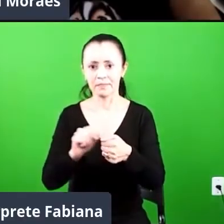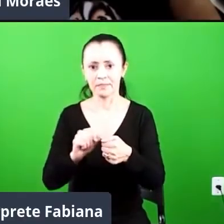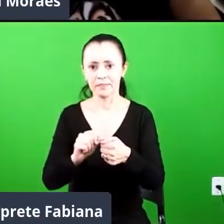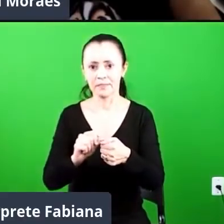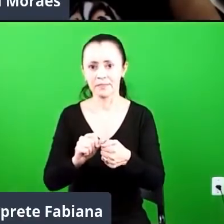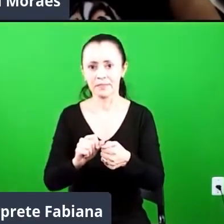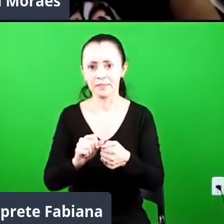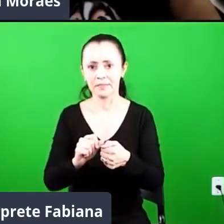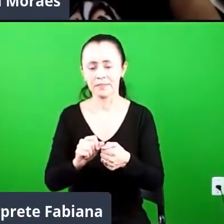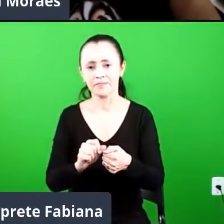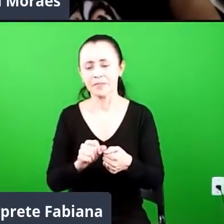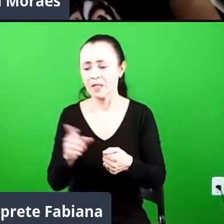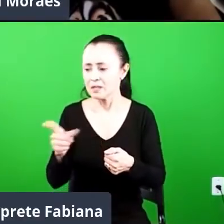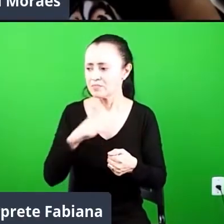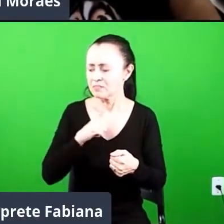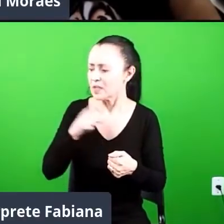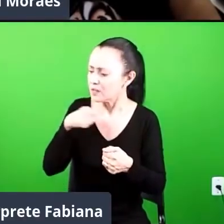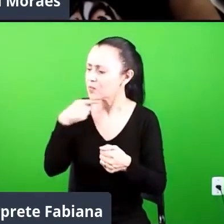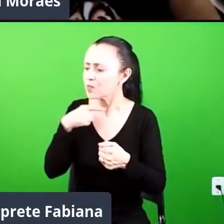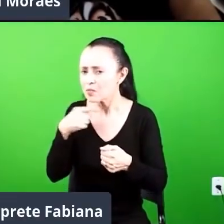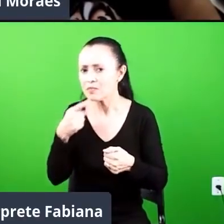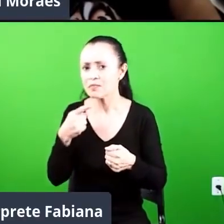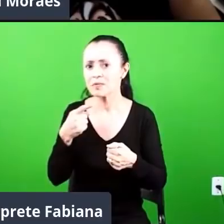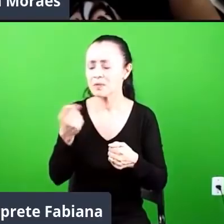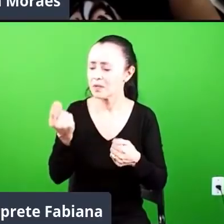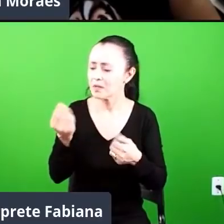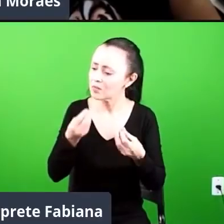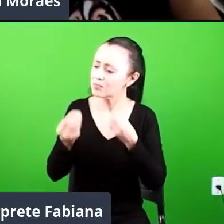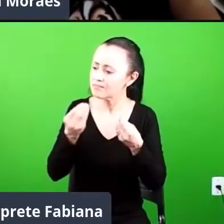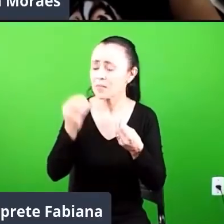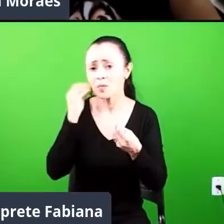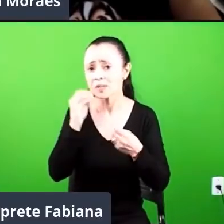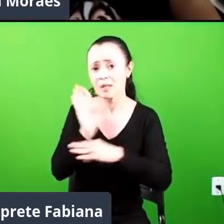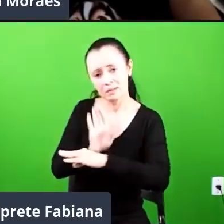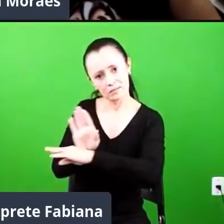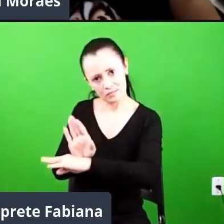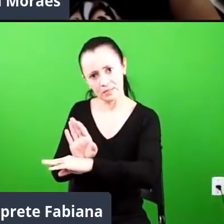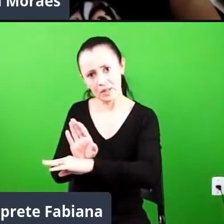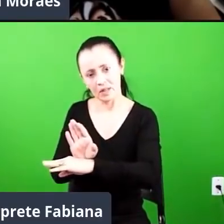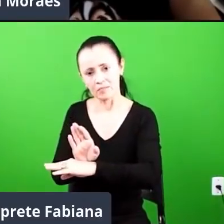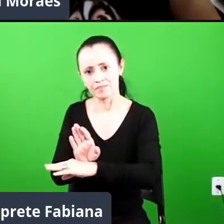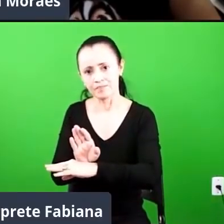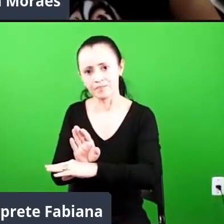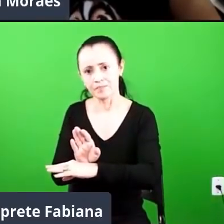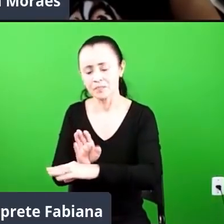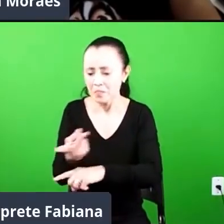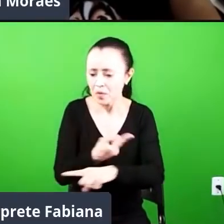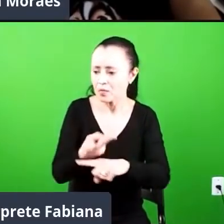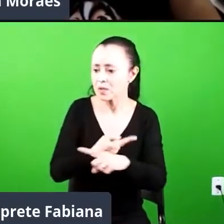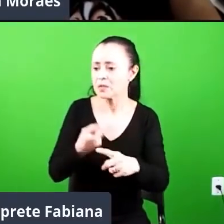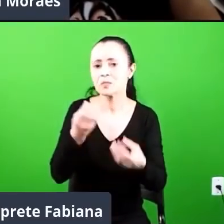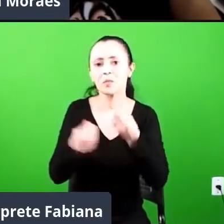surgindo alguma dúvida, para então eu poder intervir da melhor forma possível, buscando alternativas e soluções, juntamente